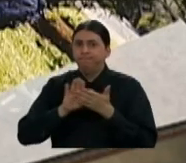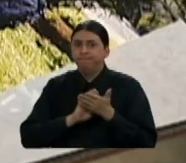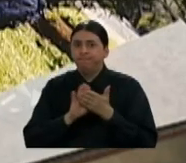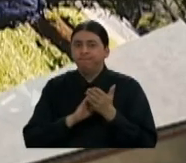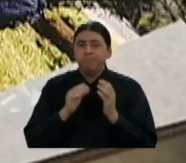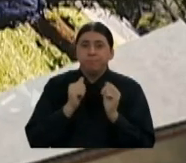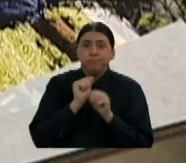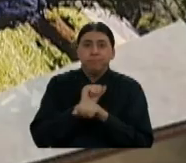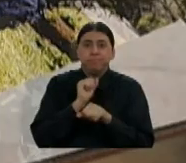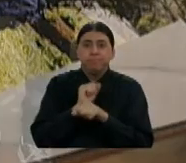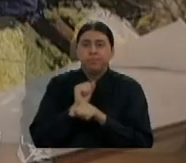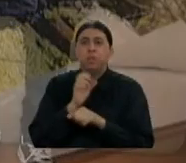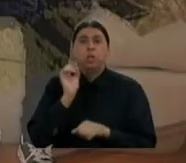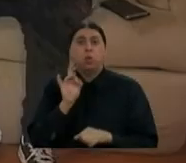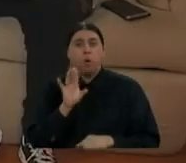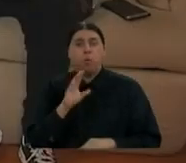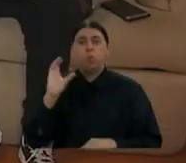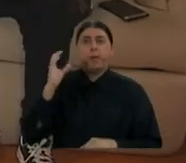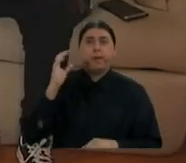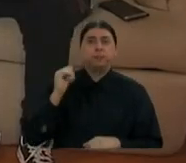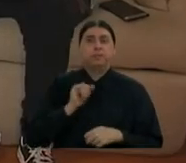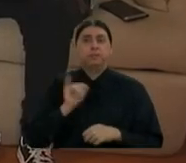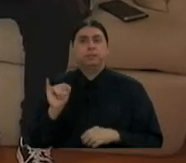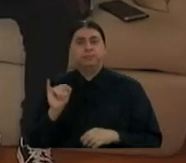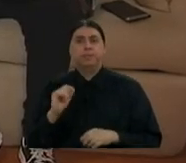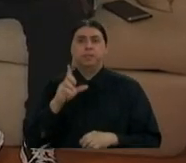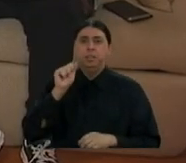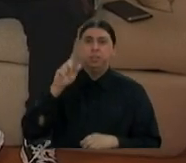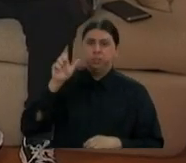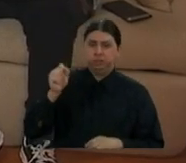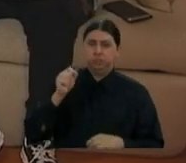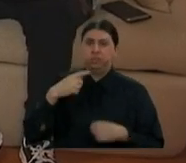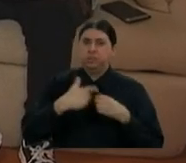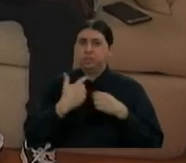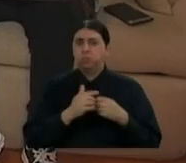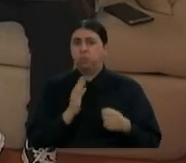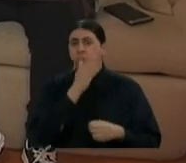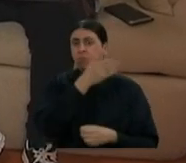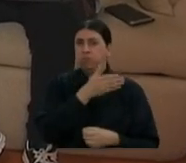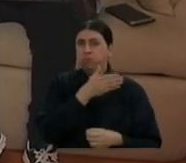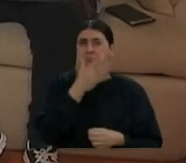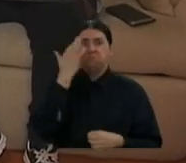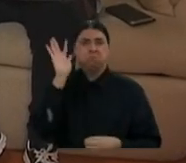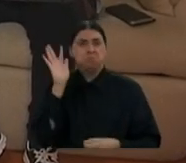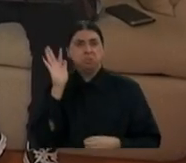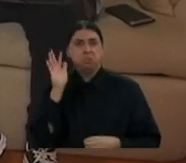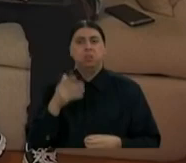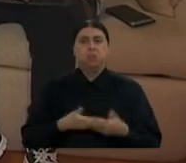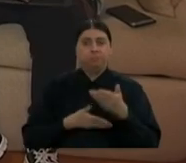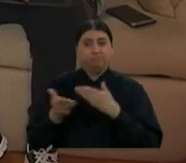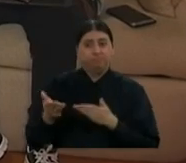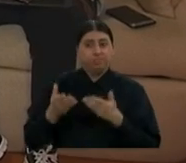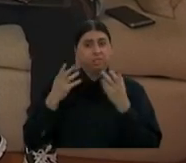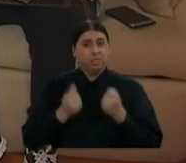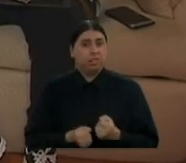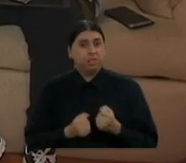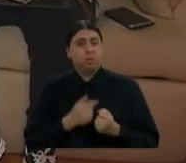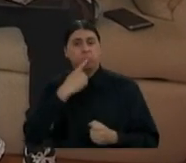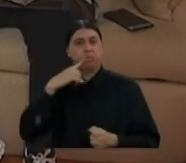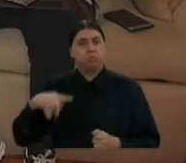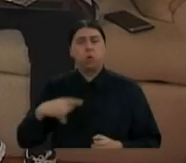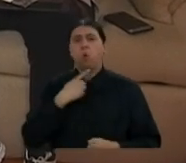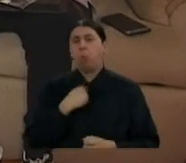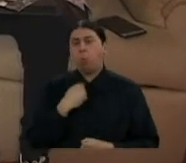uma cunhada que nós vemos a laje não não ser titular não sabíamos ser aceitos como é que é ser aí